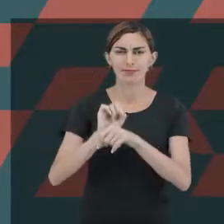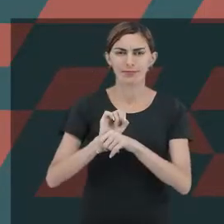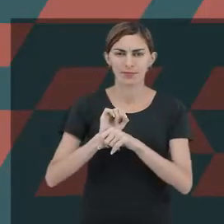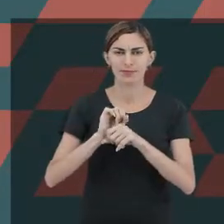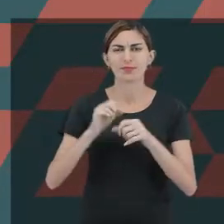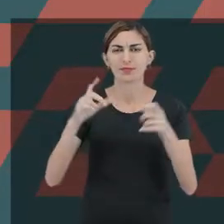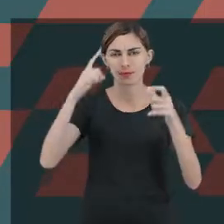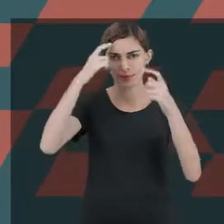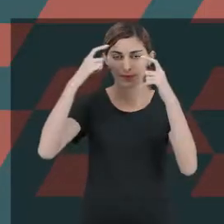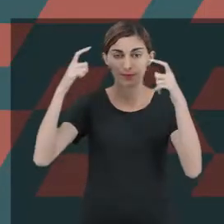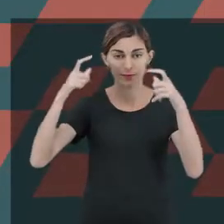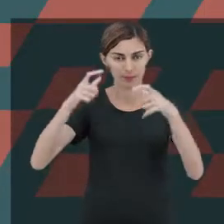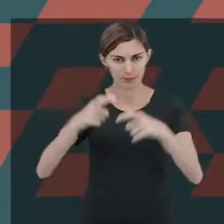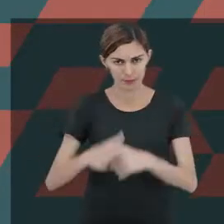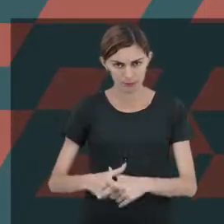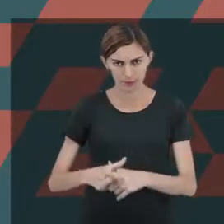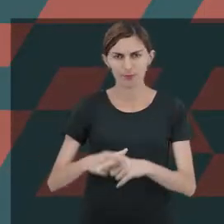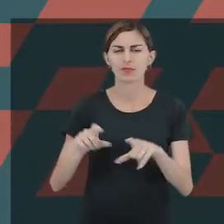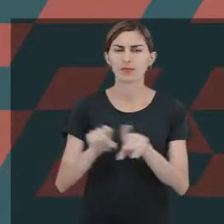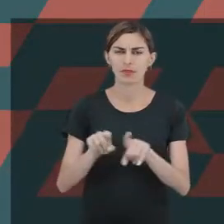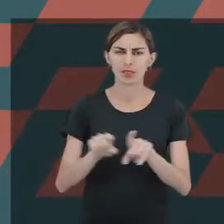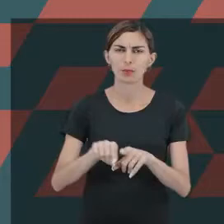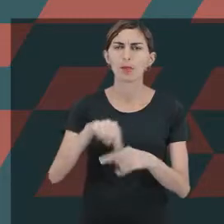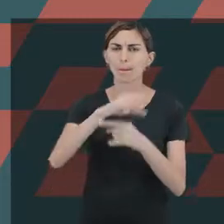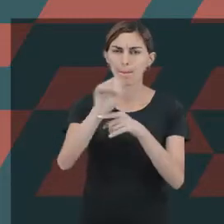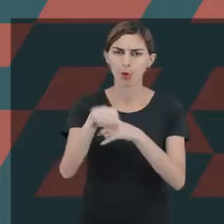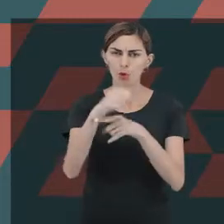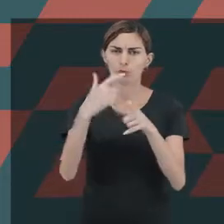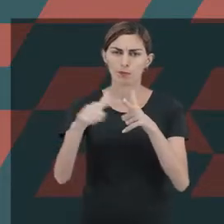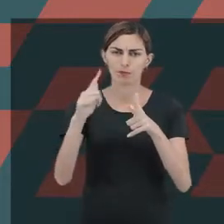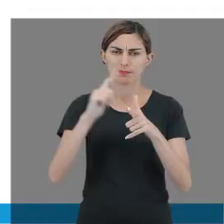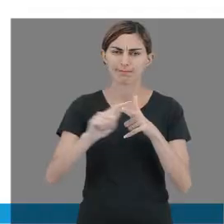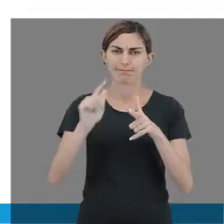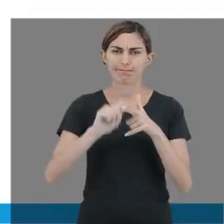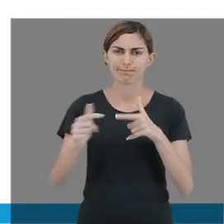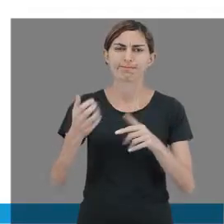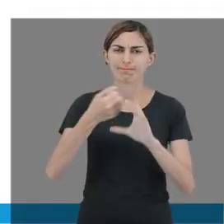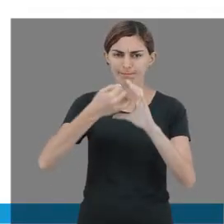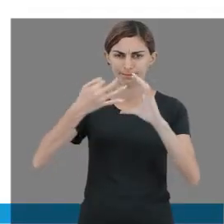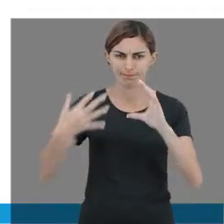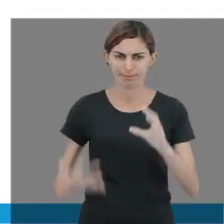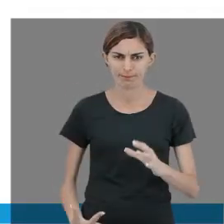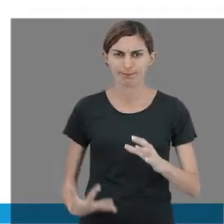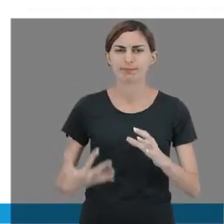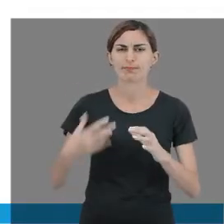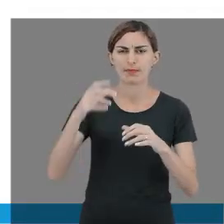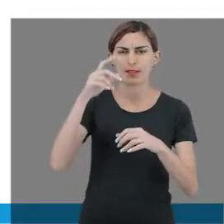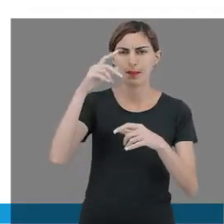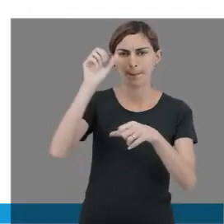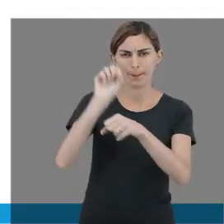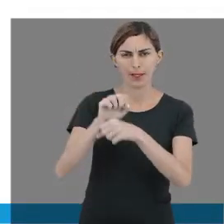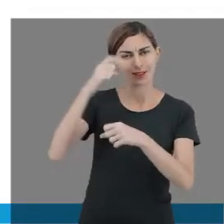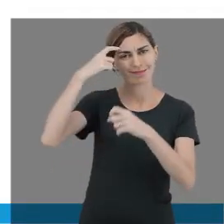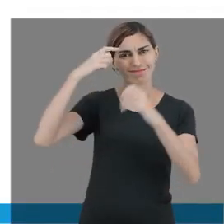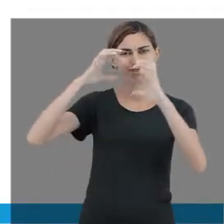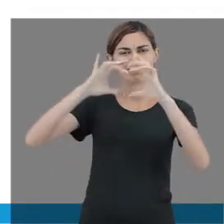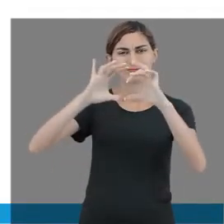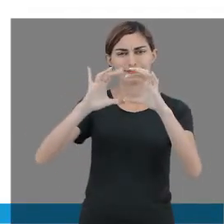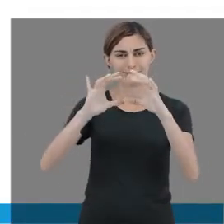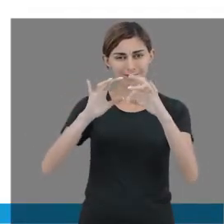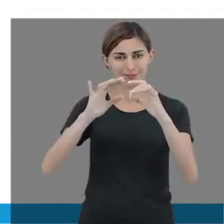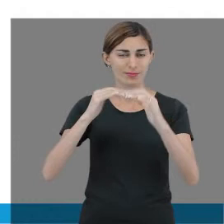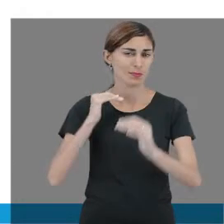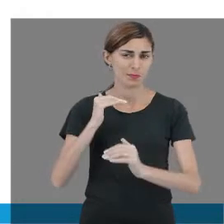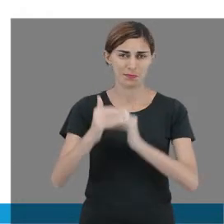poder levar um comprometimento motor com características da paralisia cerebral. Então, a paralisia cerebral é uma lesão cerebral persistente, não